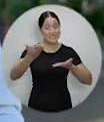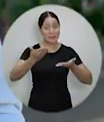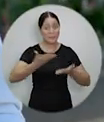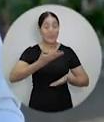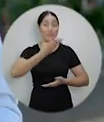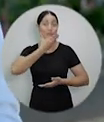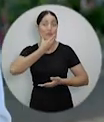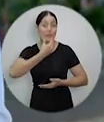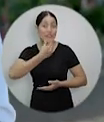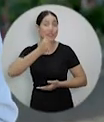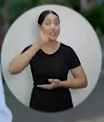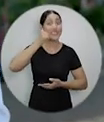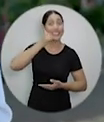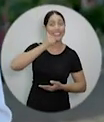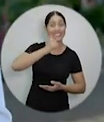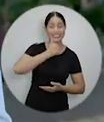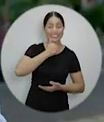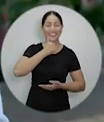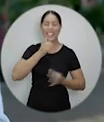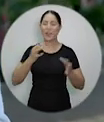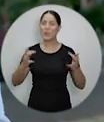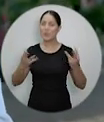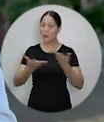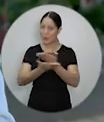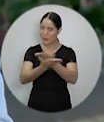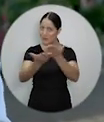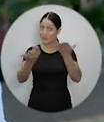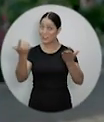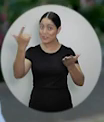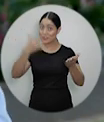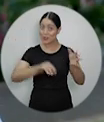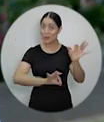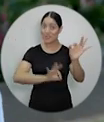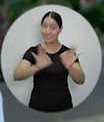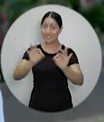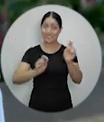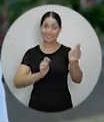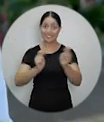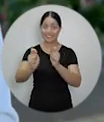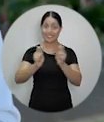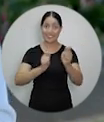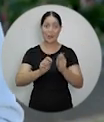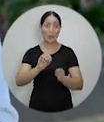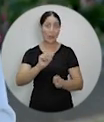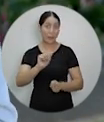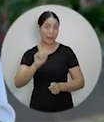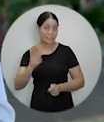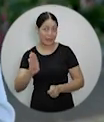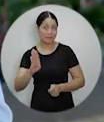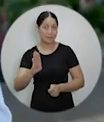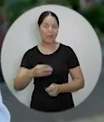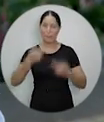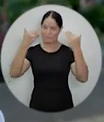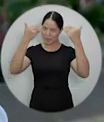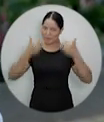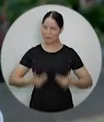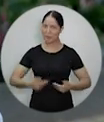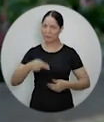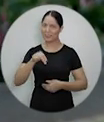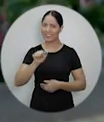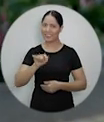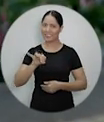Sejam bem-vindas, sejam bem-vindos a mais um programa OAB Entrevista que começa agora. Meu nome é Natália Nascimento e